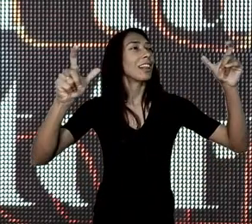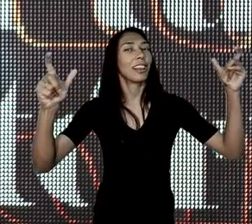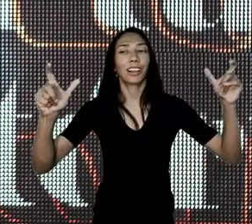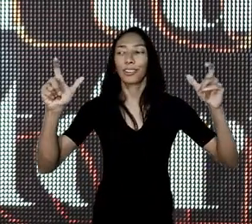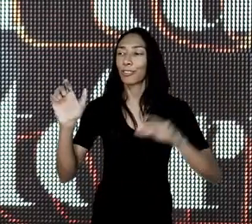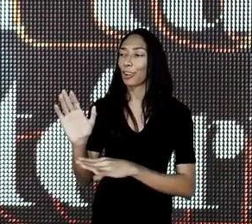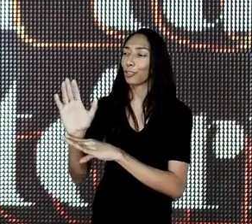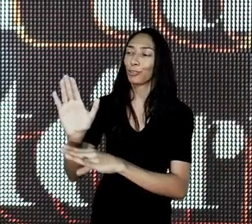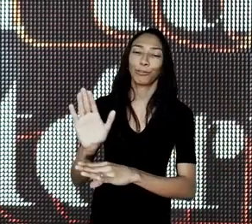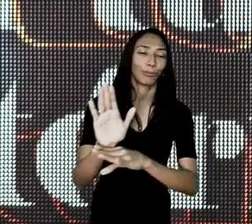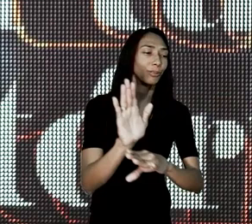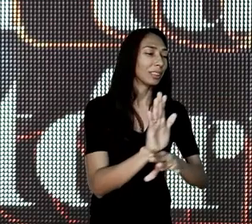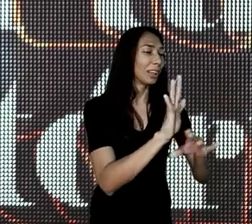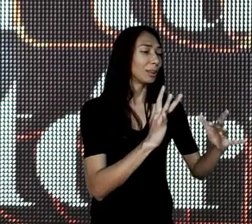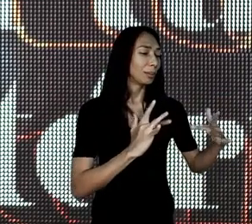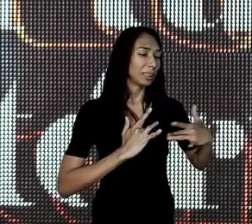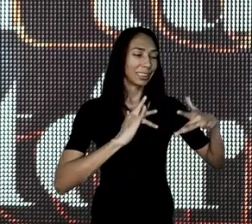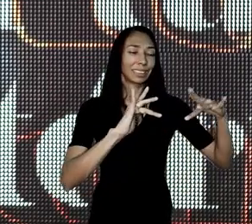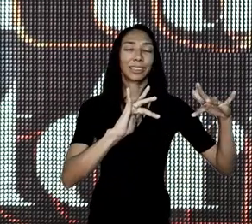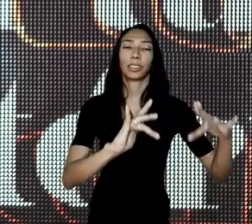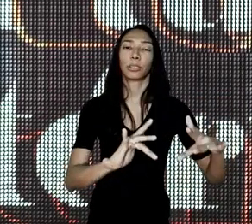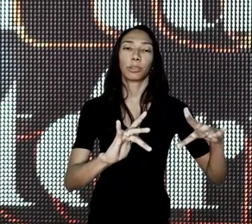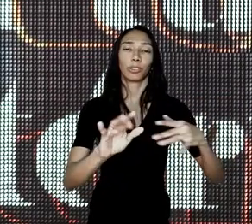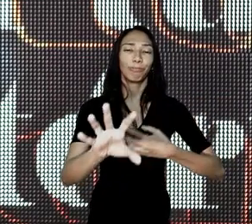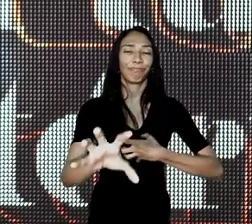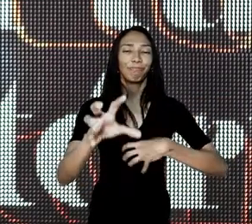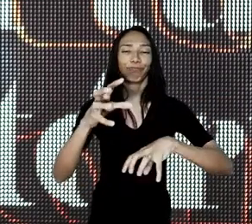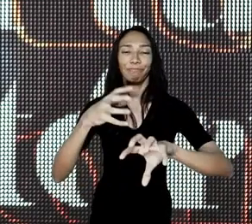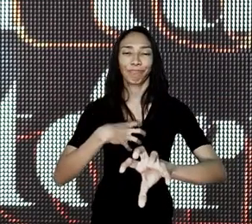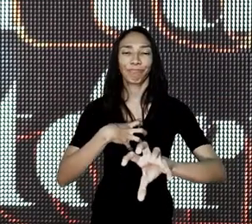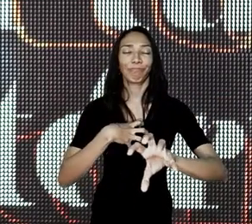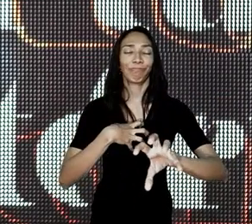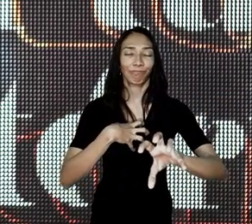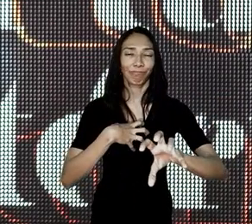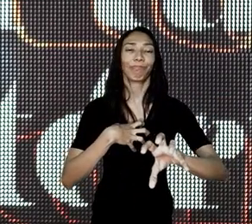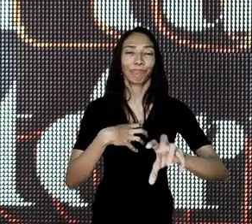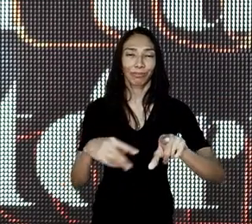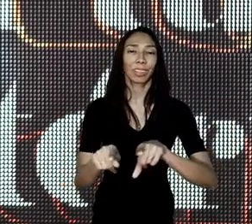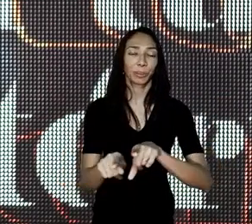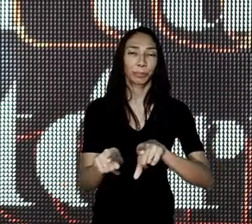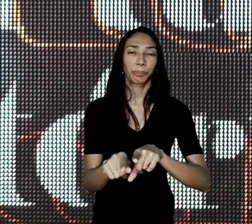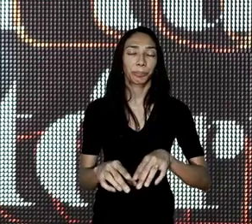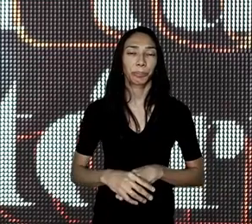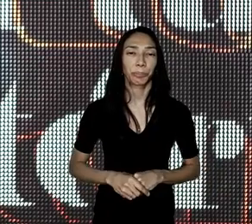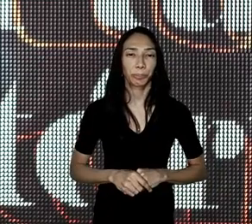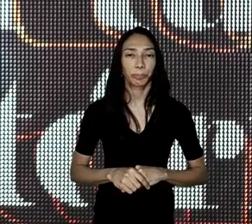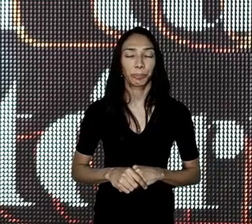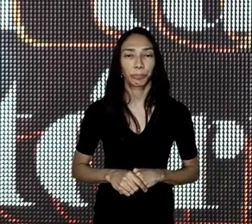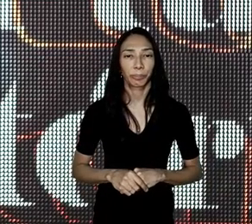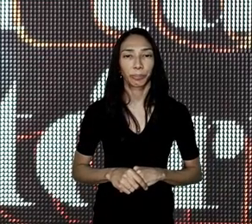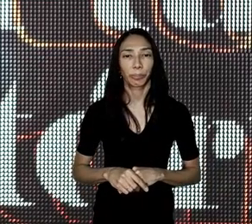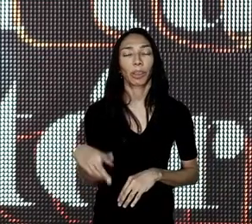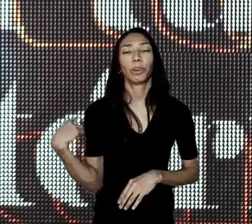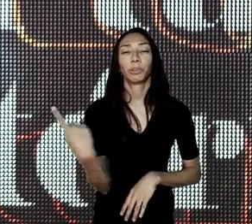com um olhar de mais misericórdia. A sua dor faz você mais sensível à dor do próximo. Como